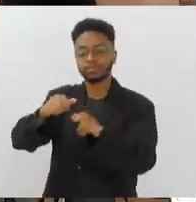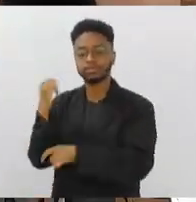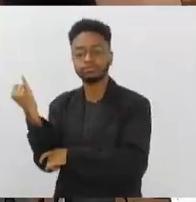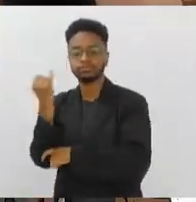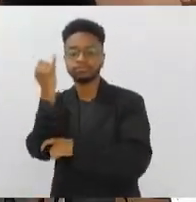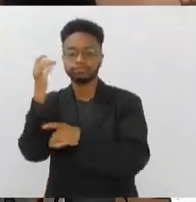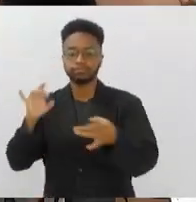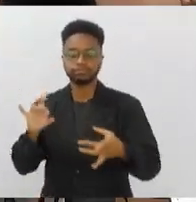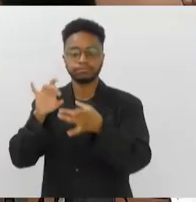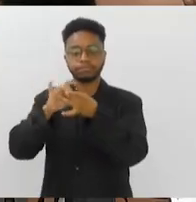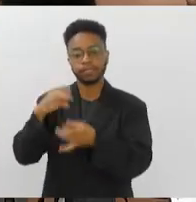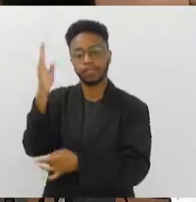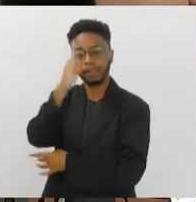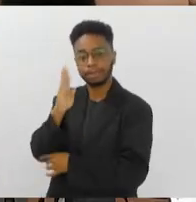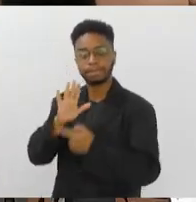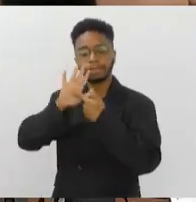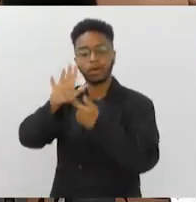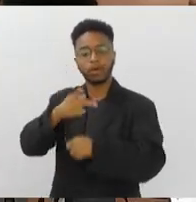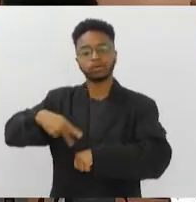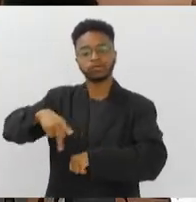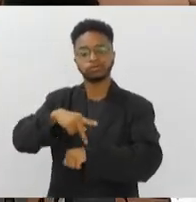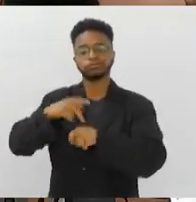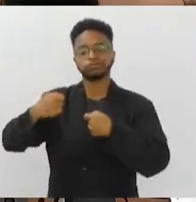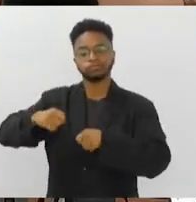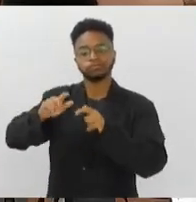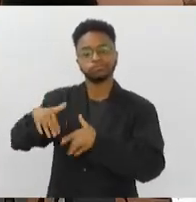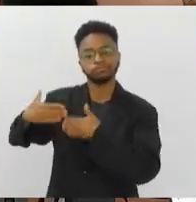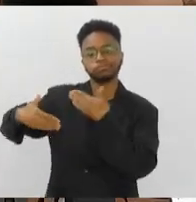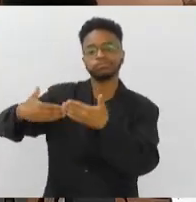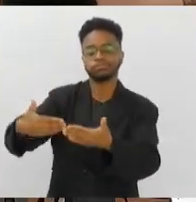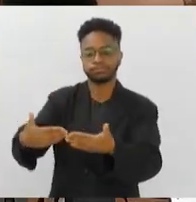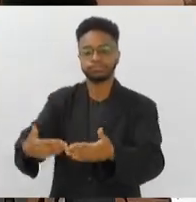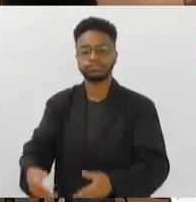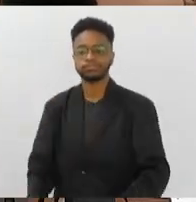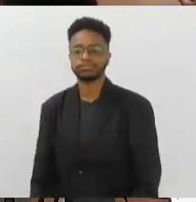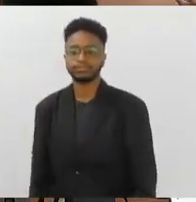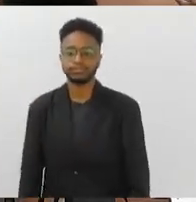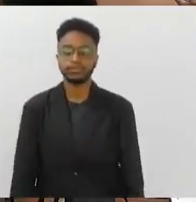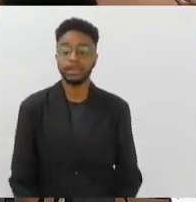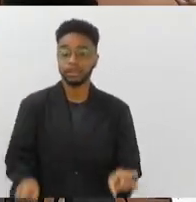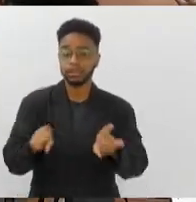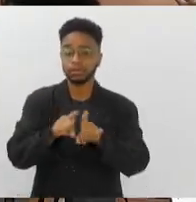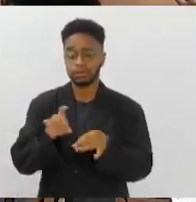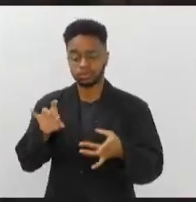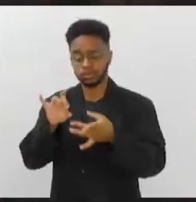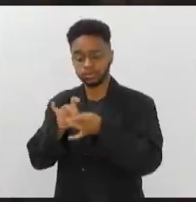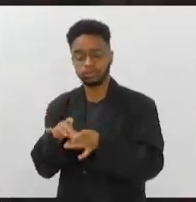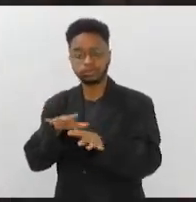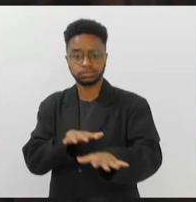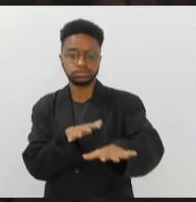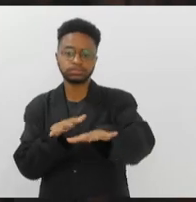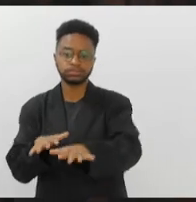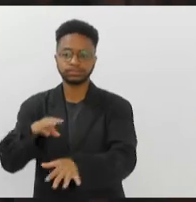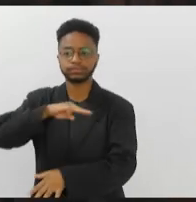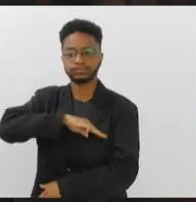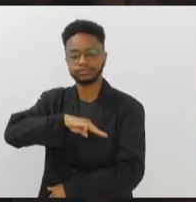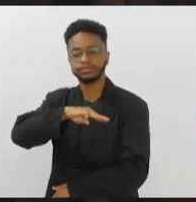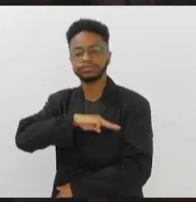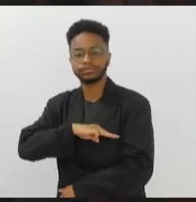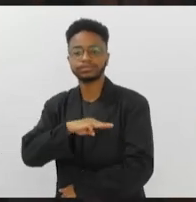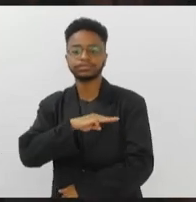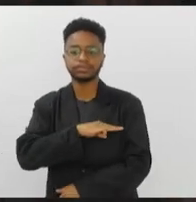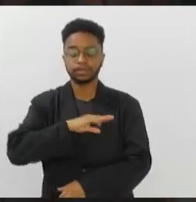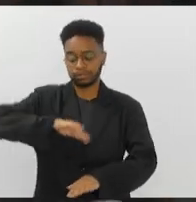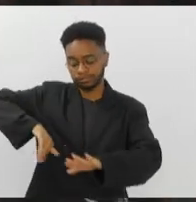Brasis que se faz um país por esses jamelões. São perigosas as multidões, Mangueira,